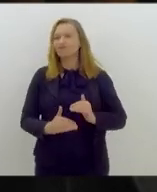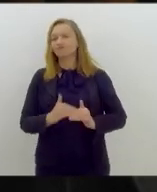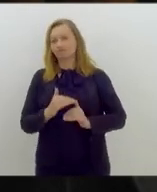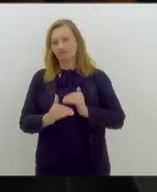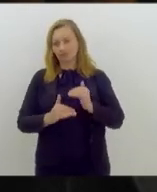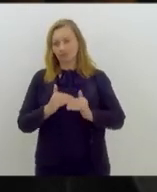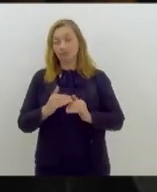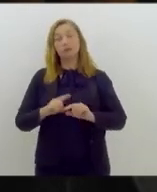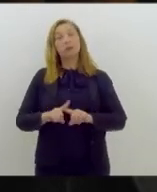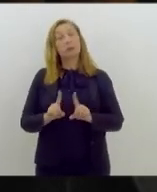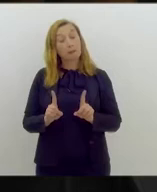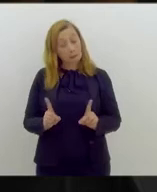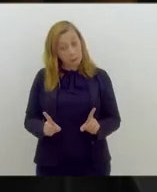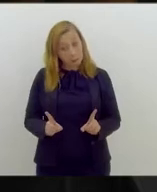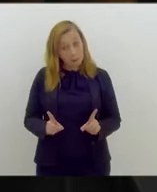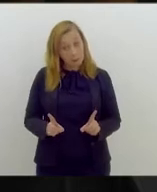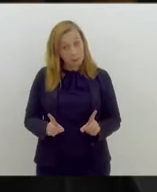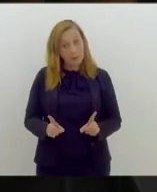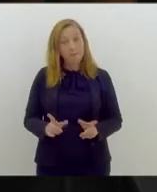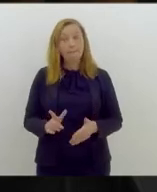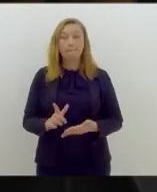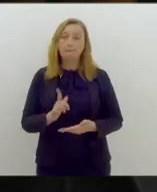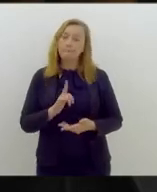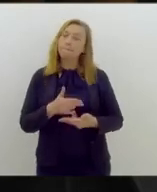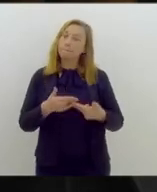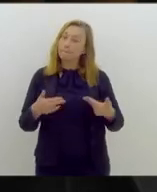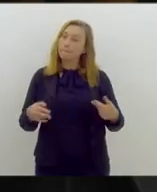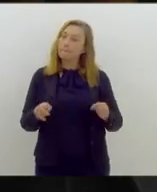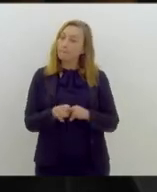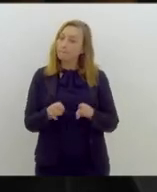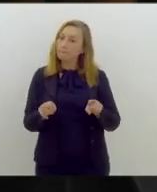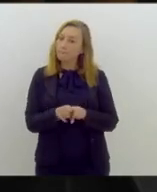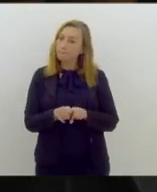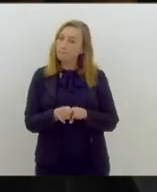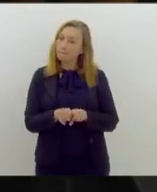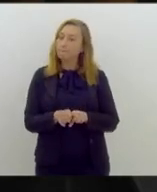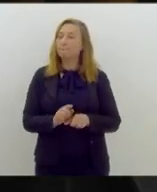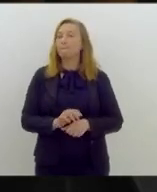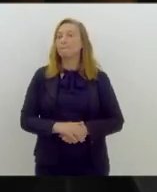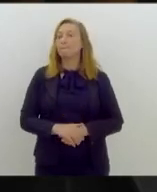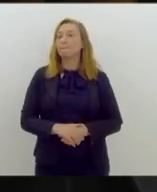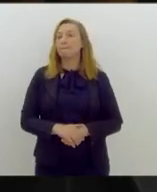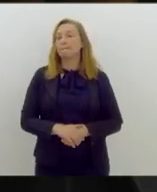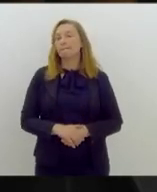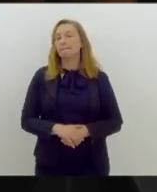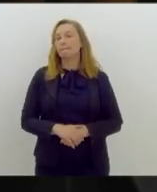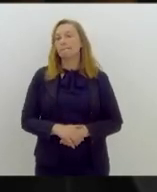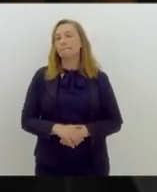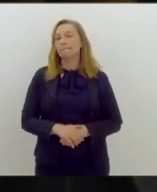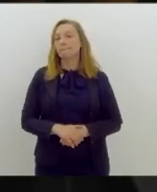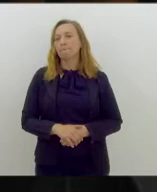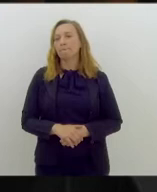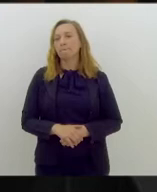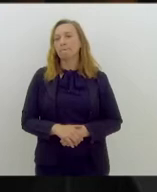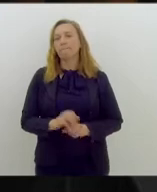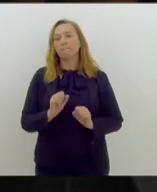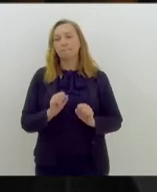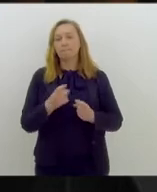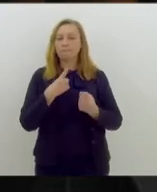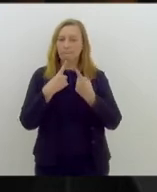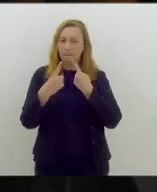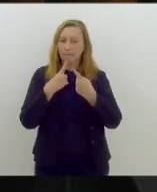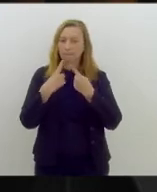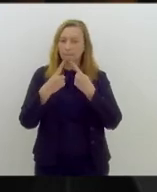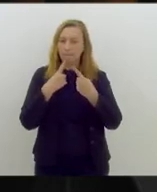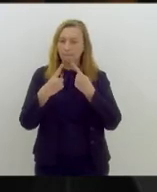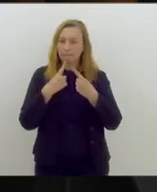mas tem coisas também absolutamente relevante para ser discutida